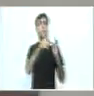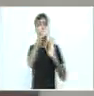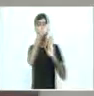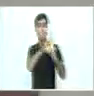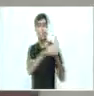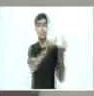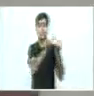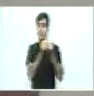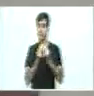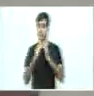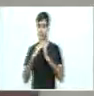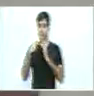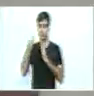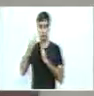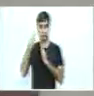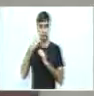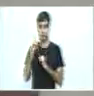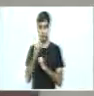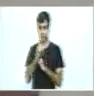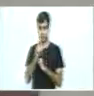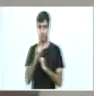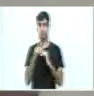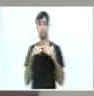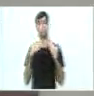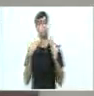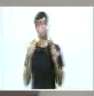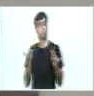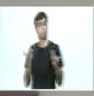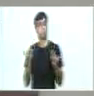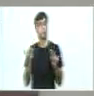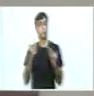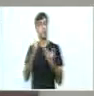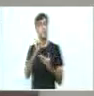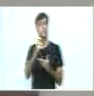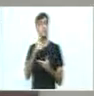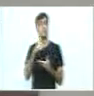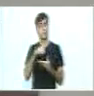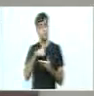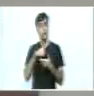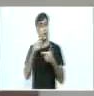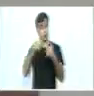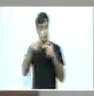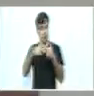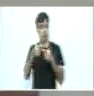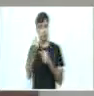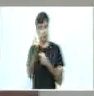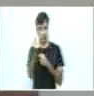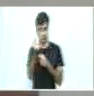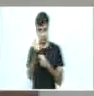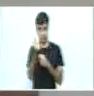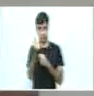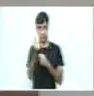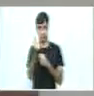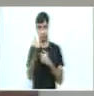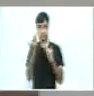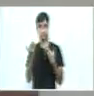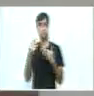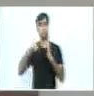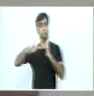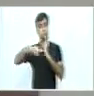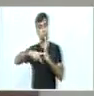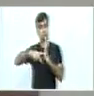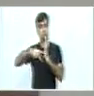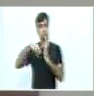projeto para essa casa. Bem, já que o problema é a questão orçamentária, o